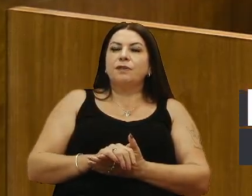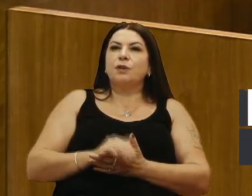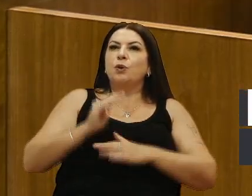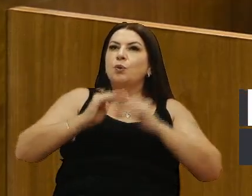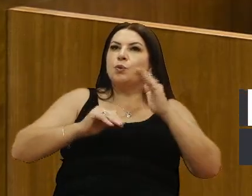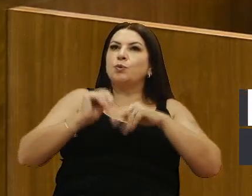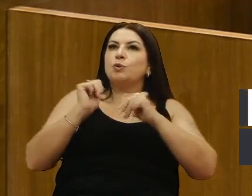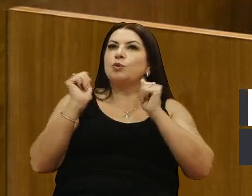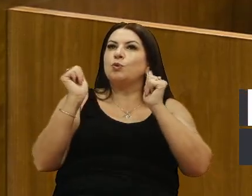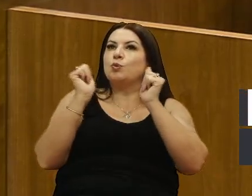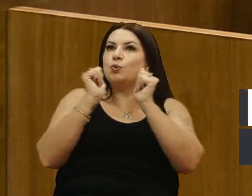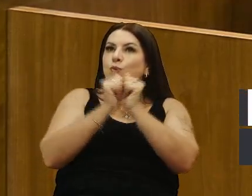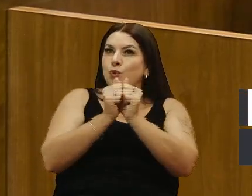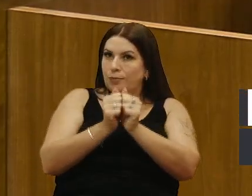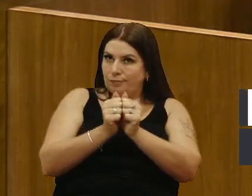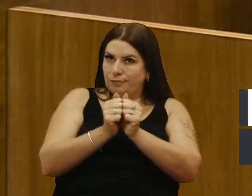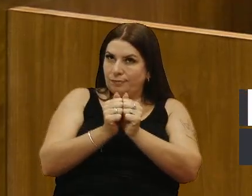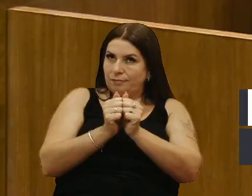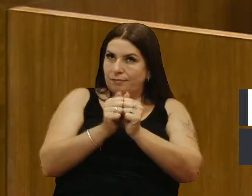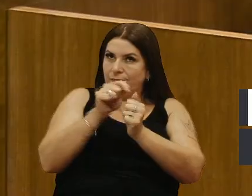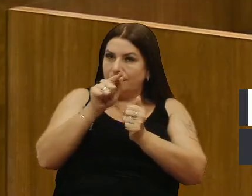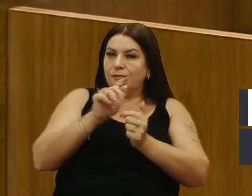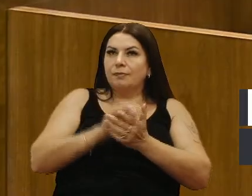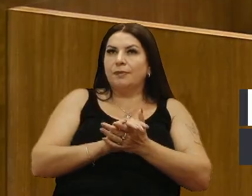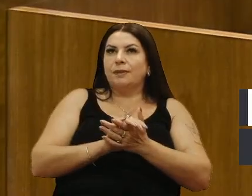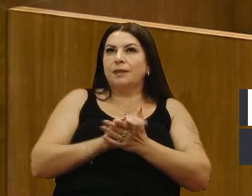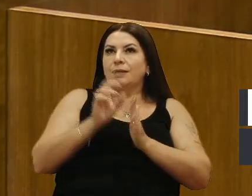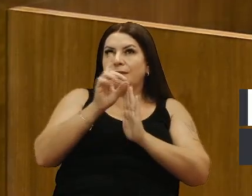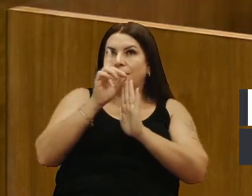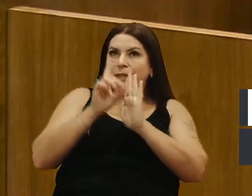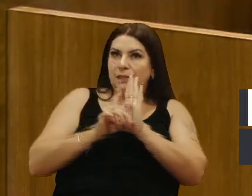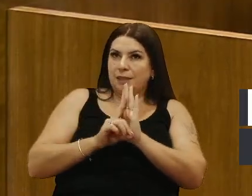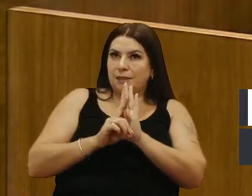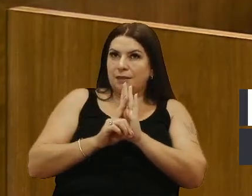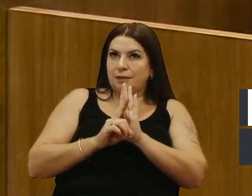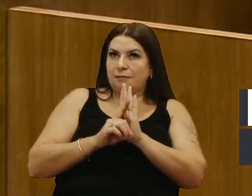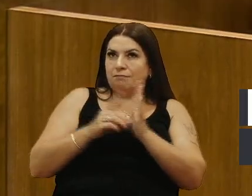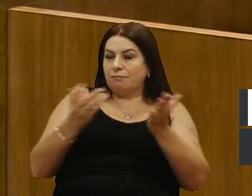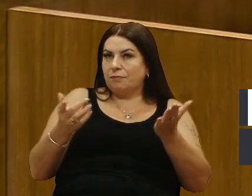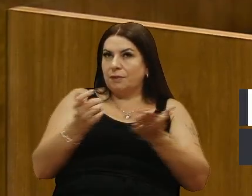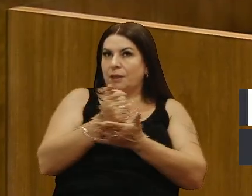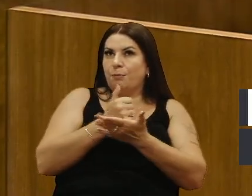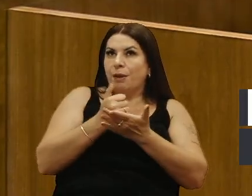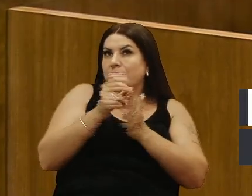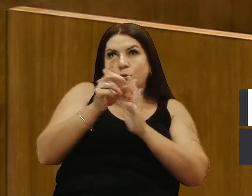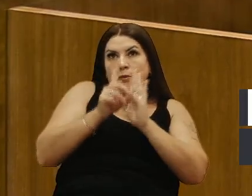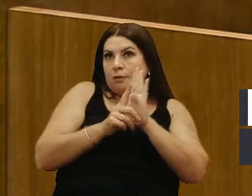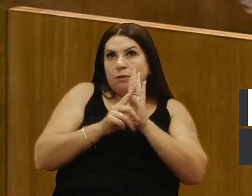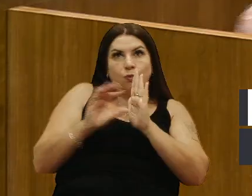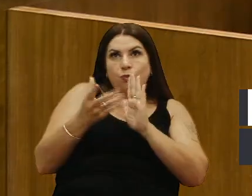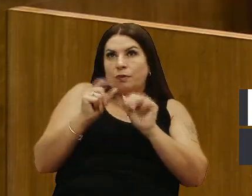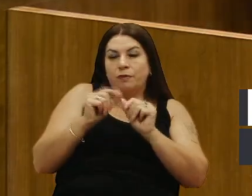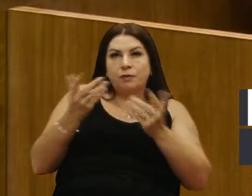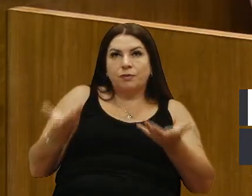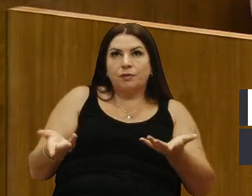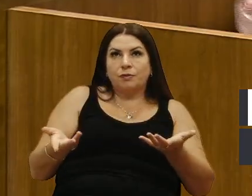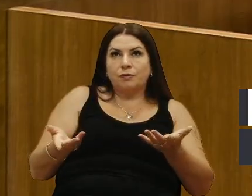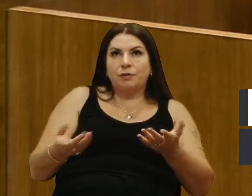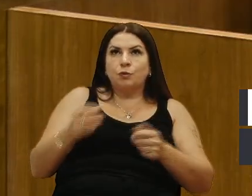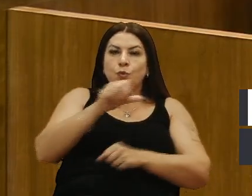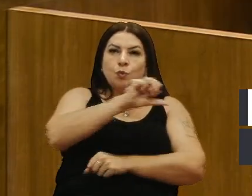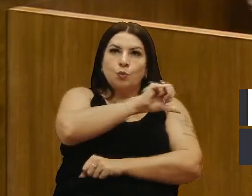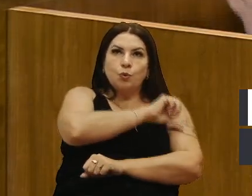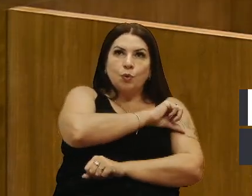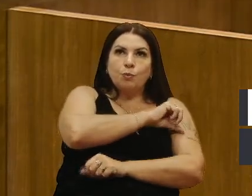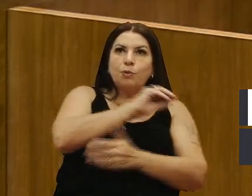construir juntos esse decreto. Porque é com base nesse decreto que tudo está sendo tomado. É os nonos